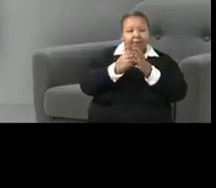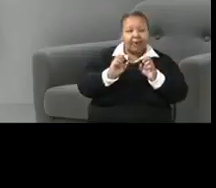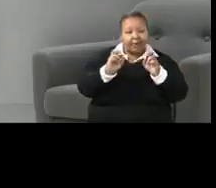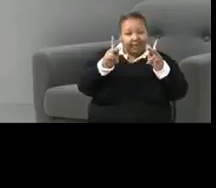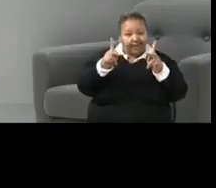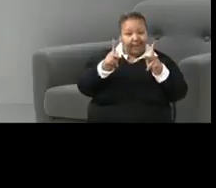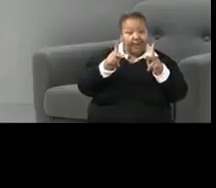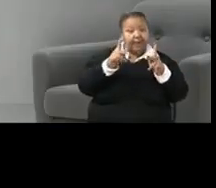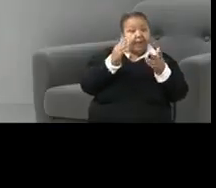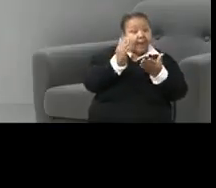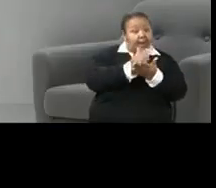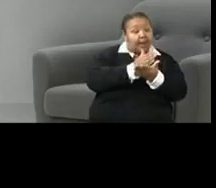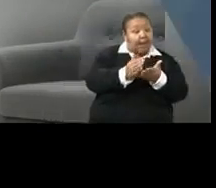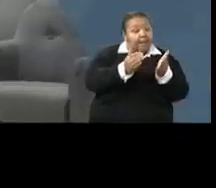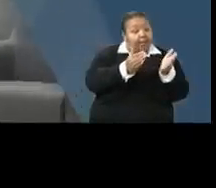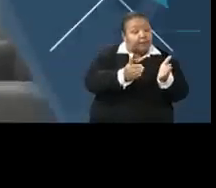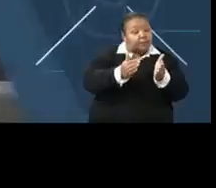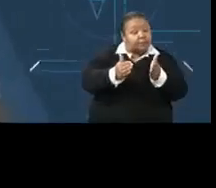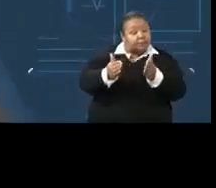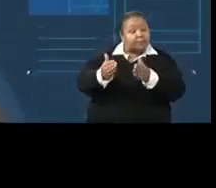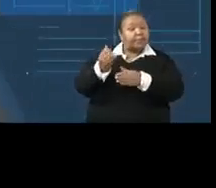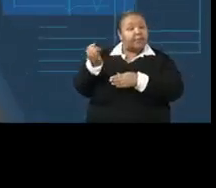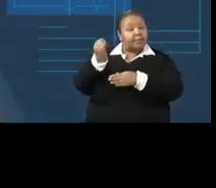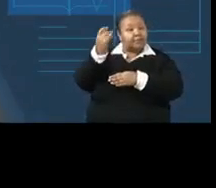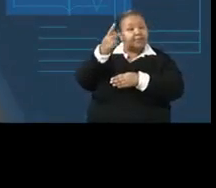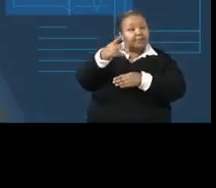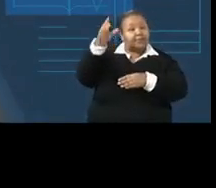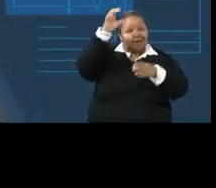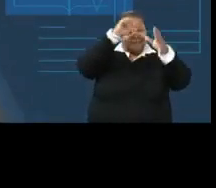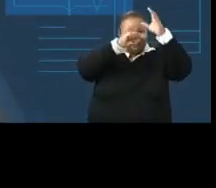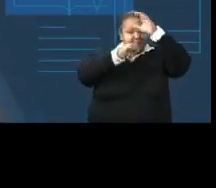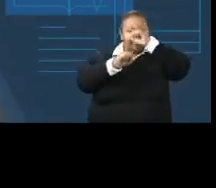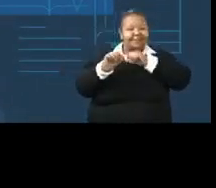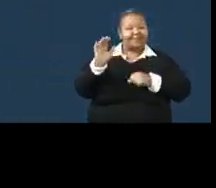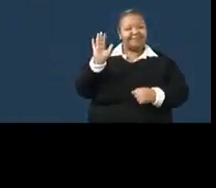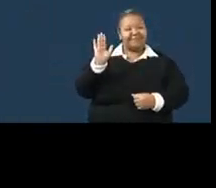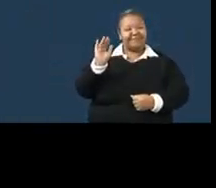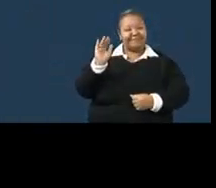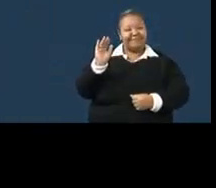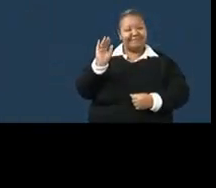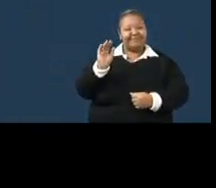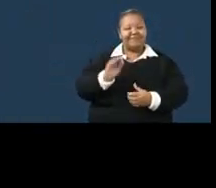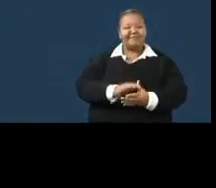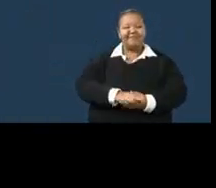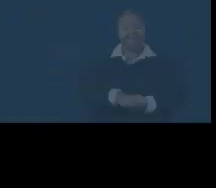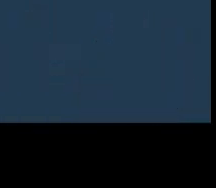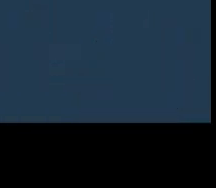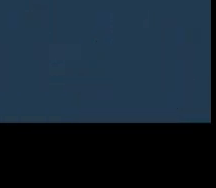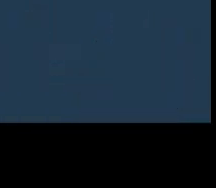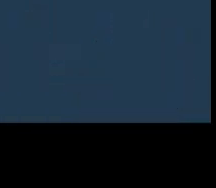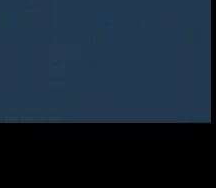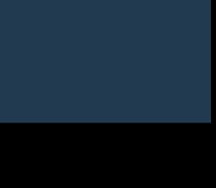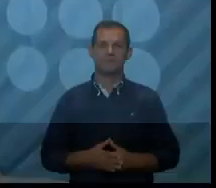ok? Cada parte do processo é essencial para a sua aprendizagem. Até mais!